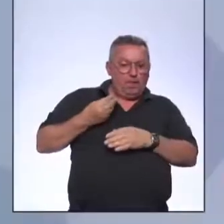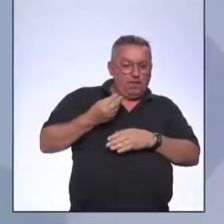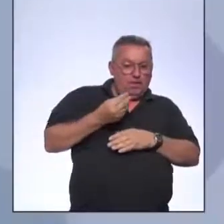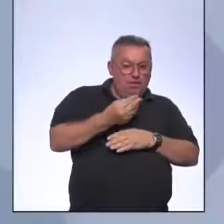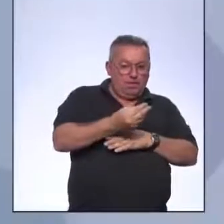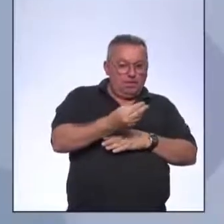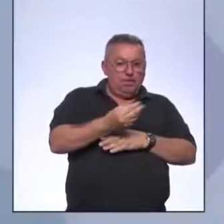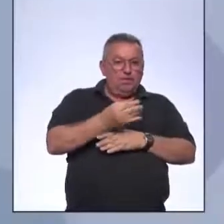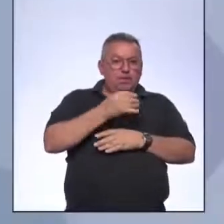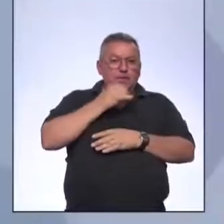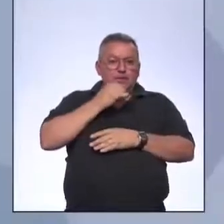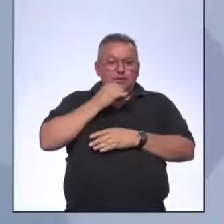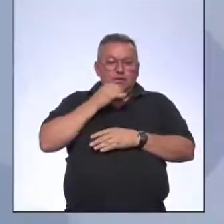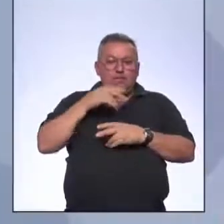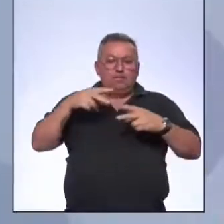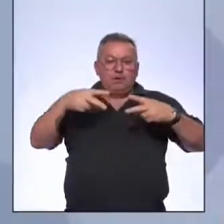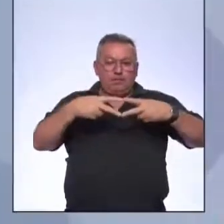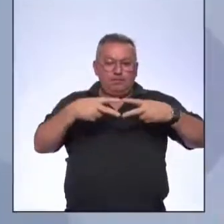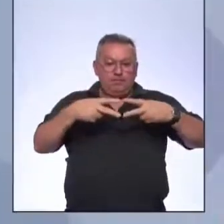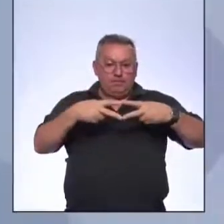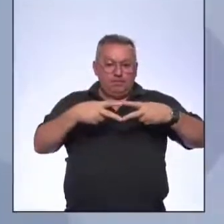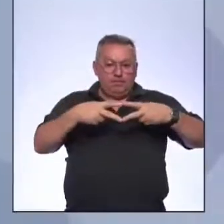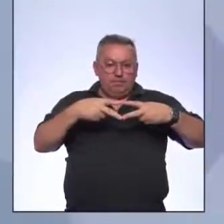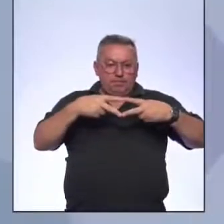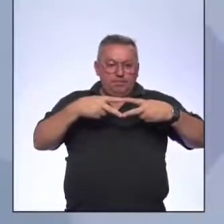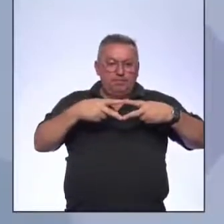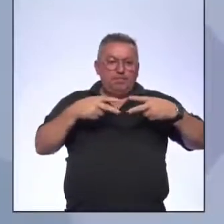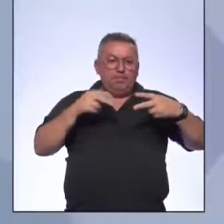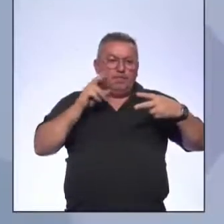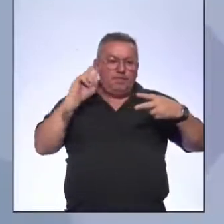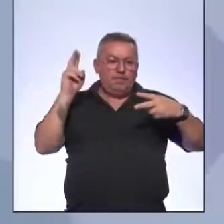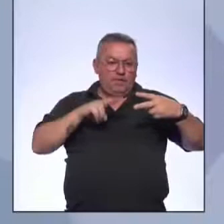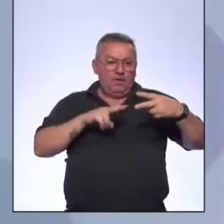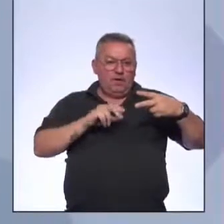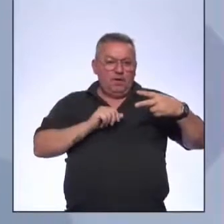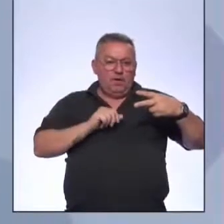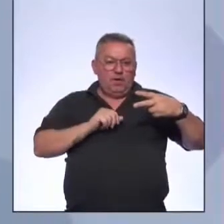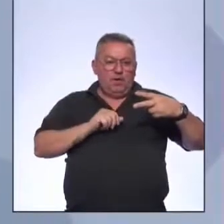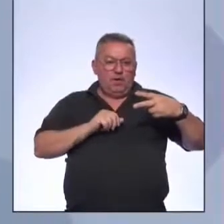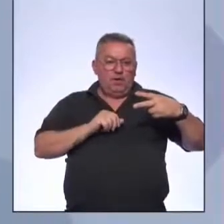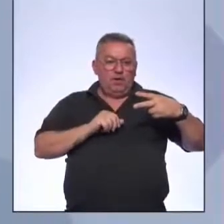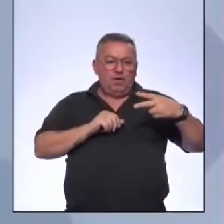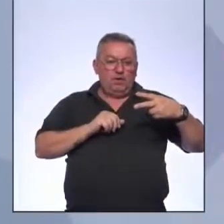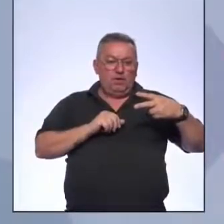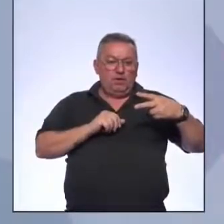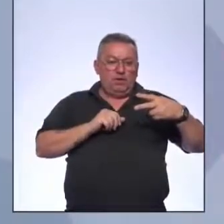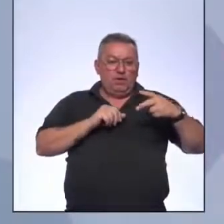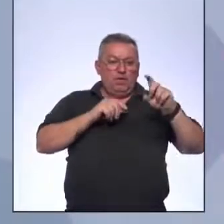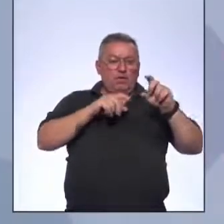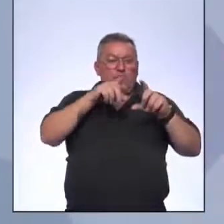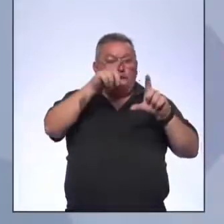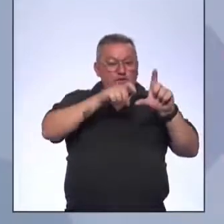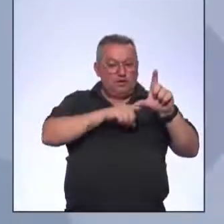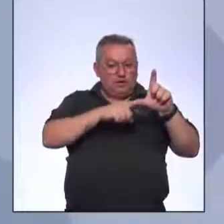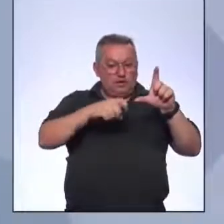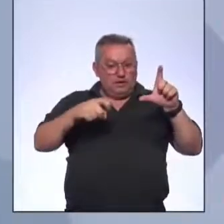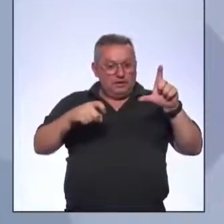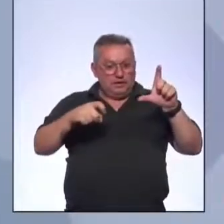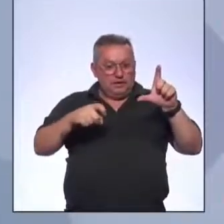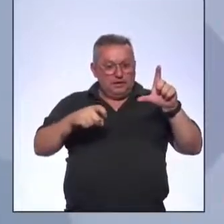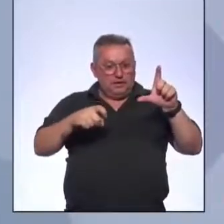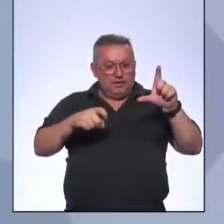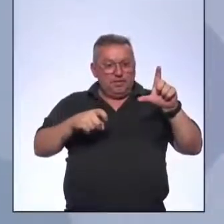atribuo ou esses pares ordenados do gráfico da função atribuir valores para X